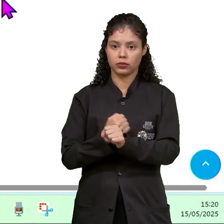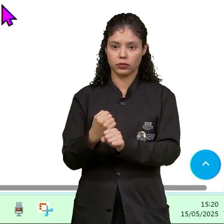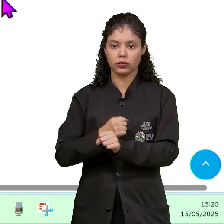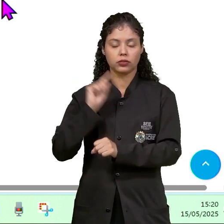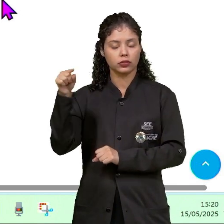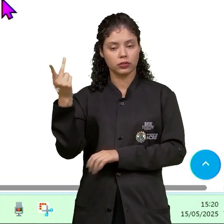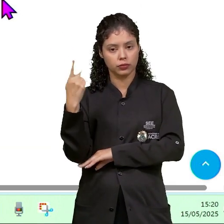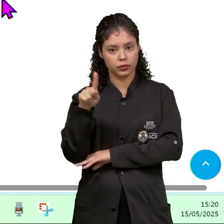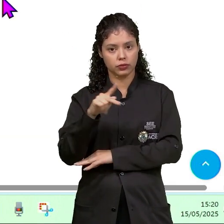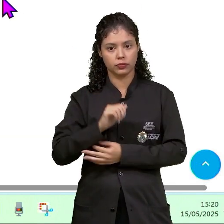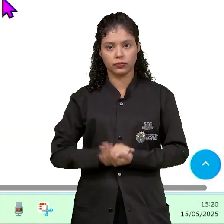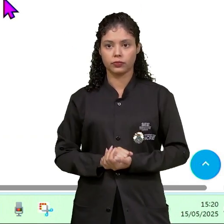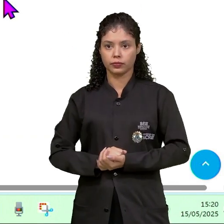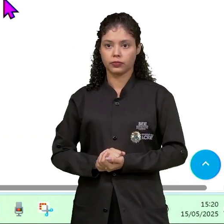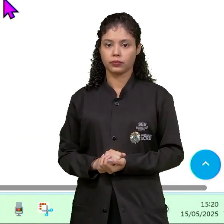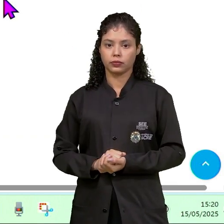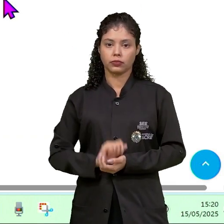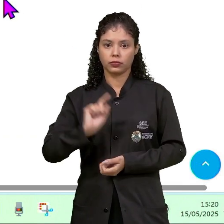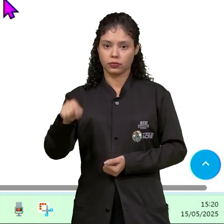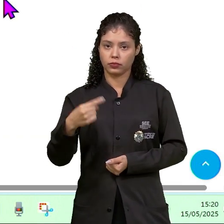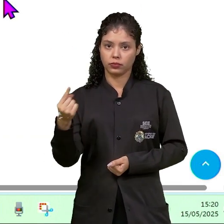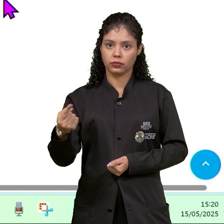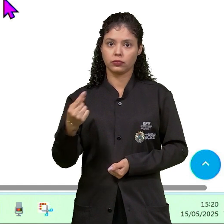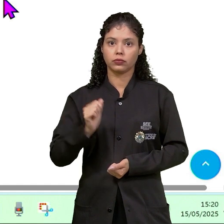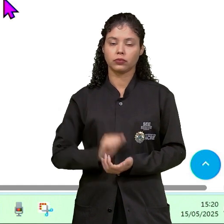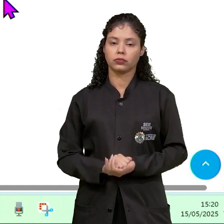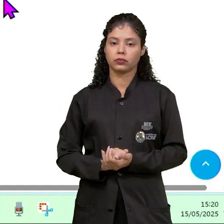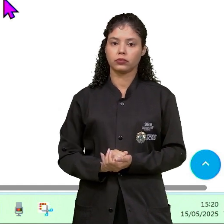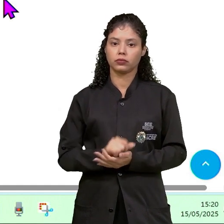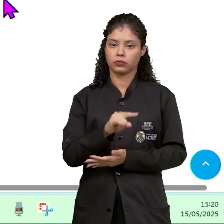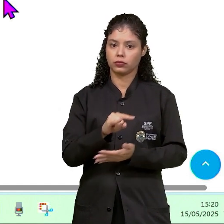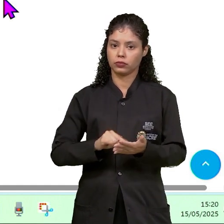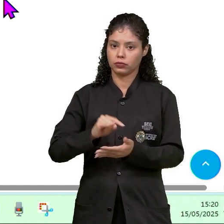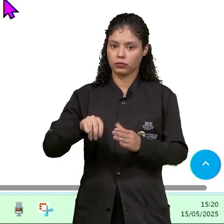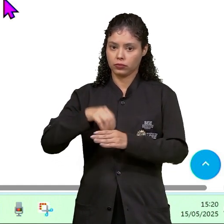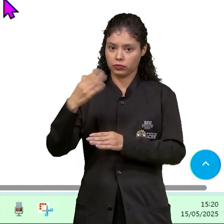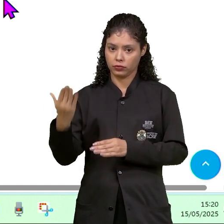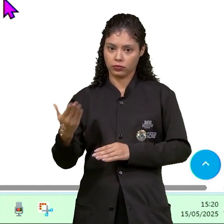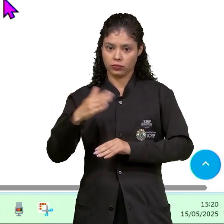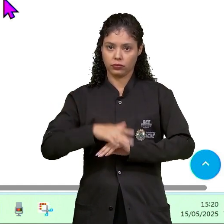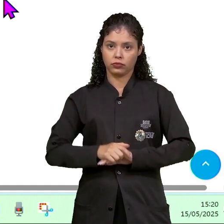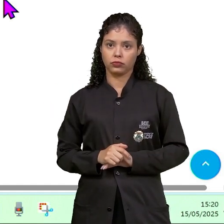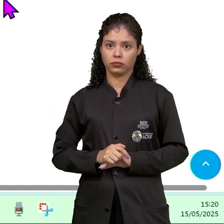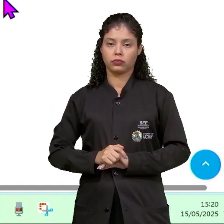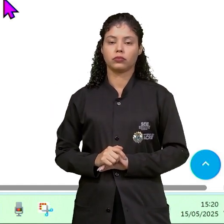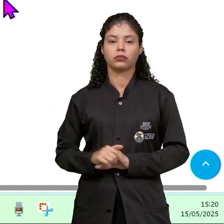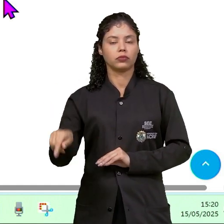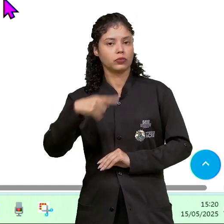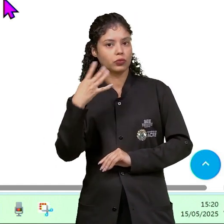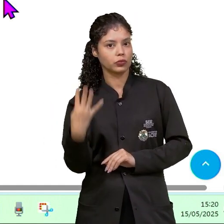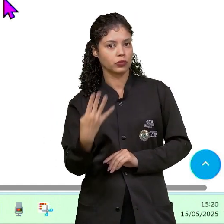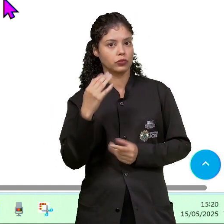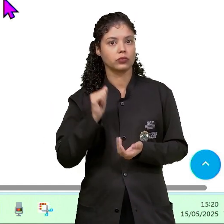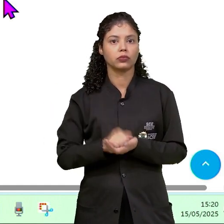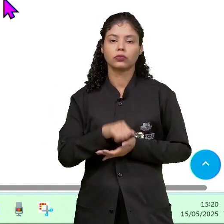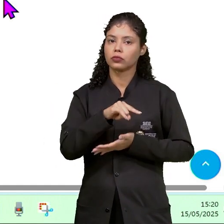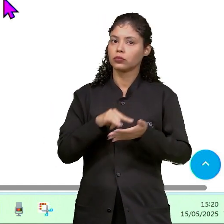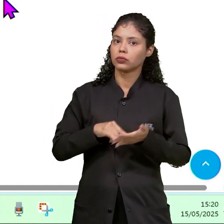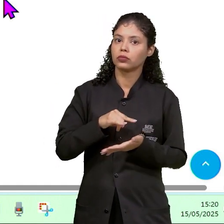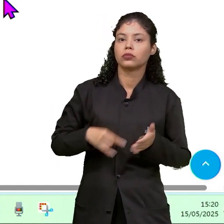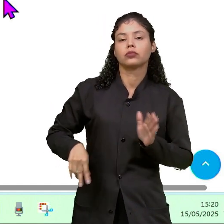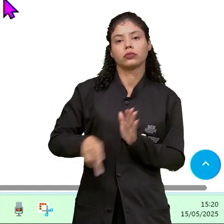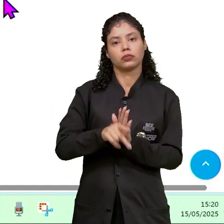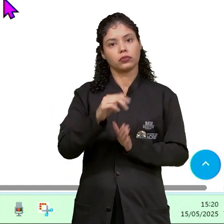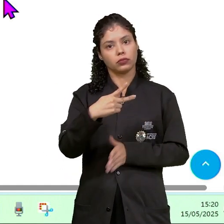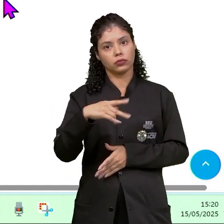naquele período ali em cima. O próximo aqui é documentos externos no período, ou seja, quantos documentos externos eu coloquei. Às vezes eu coloquei